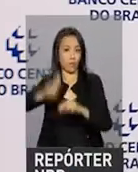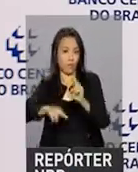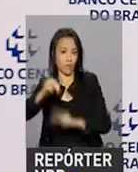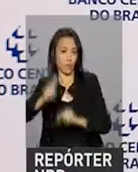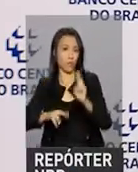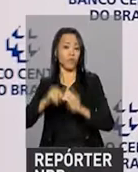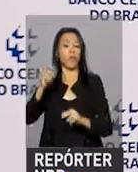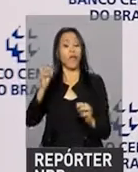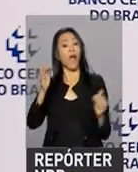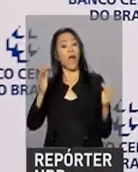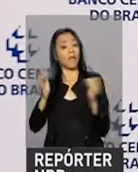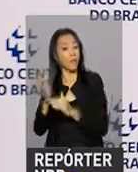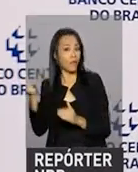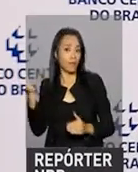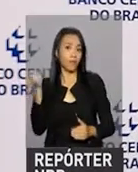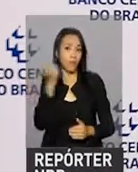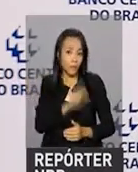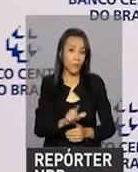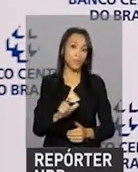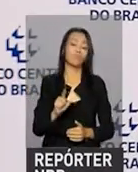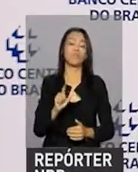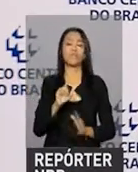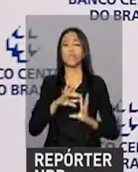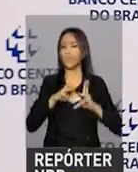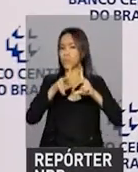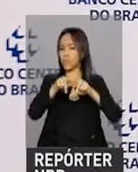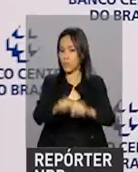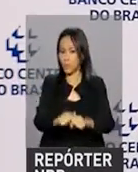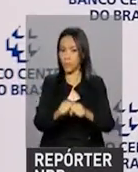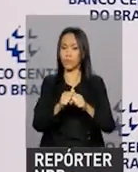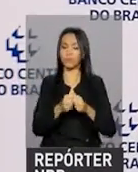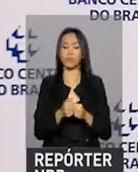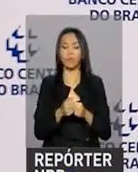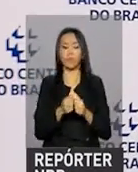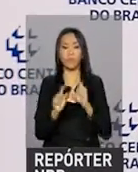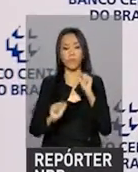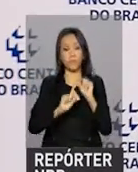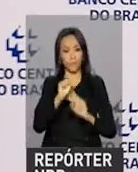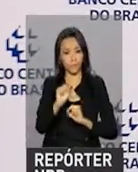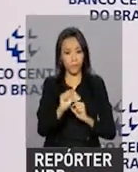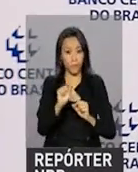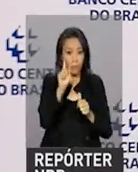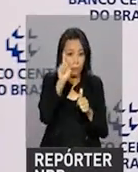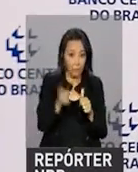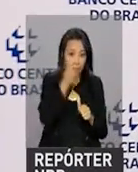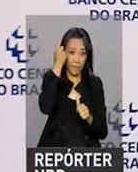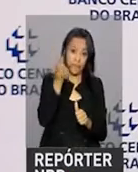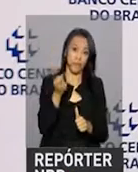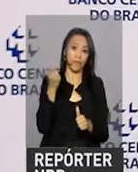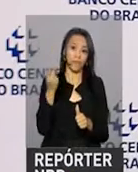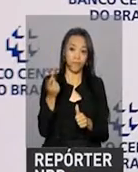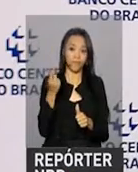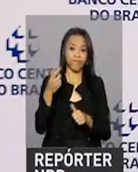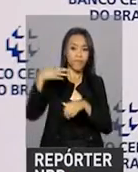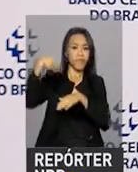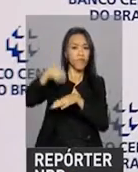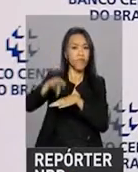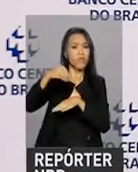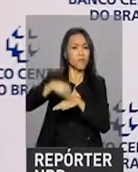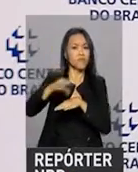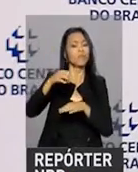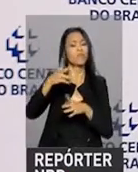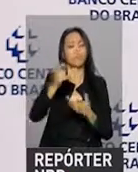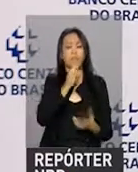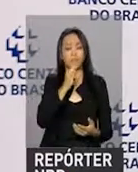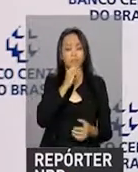a tentar plenamente levou a ter todos os seus impactos na 1º a primeira parcial de dados da taxa de juros no mês